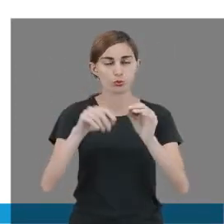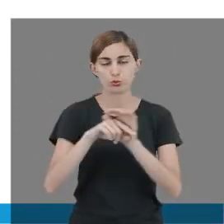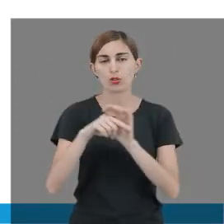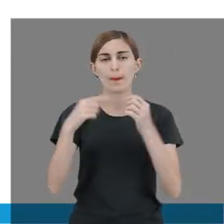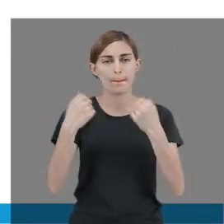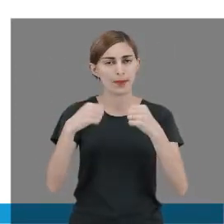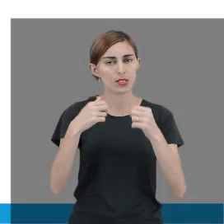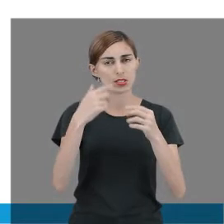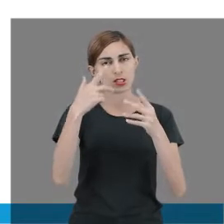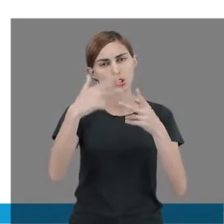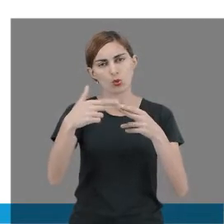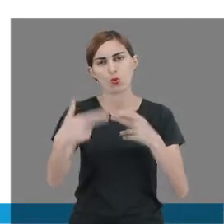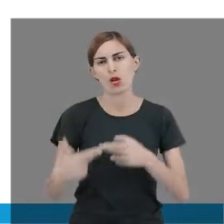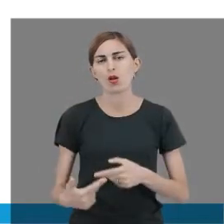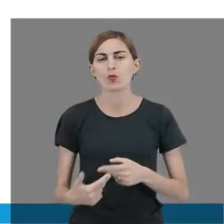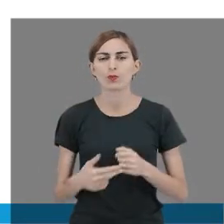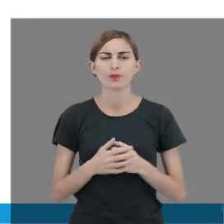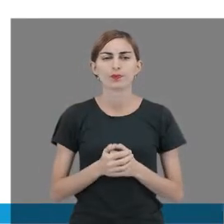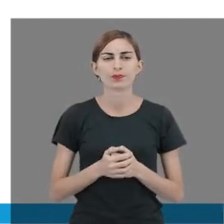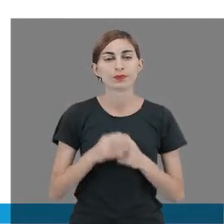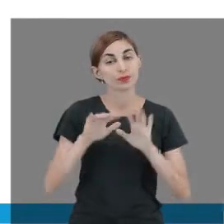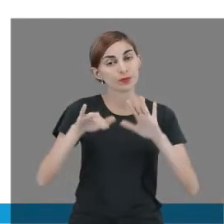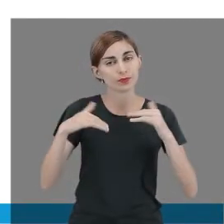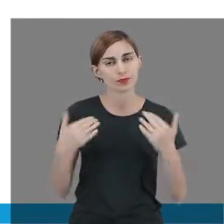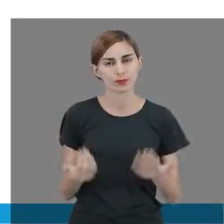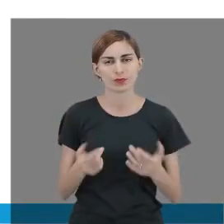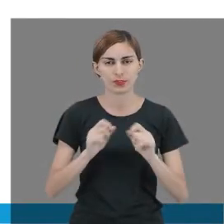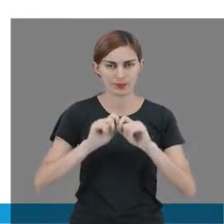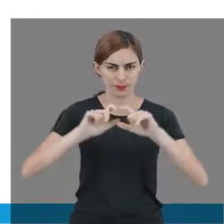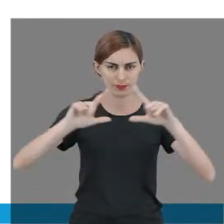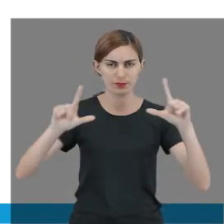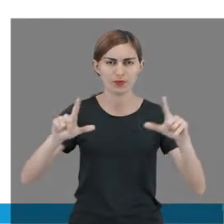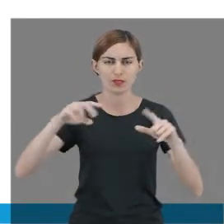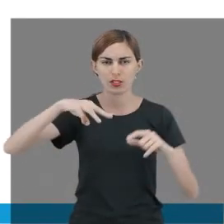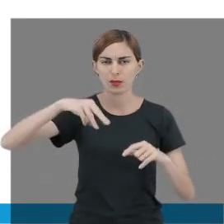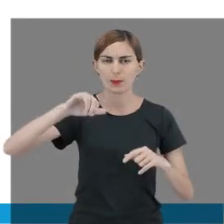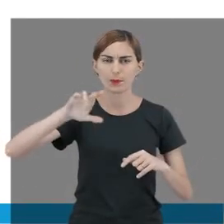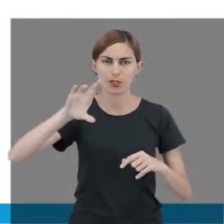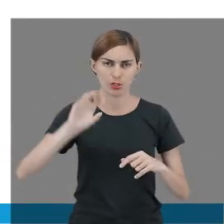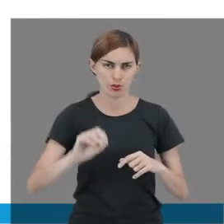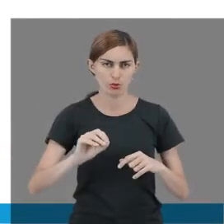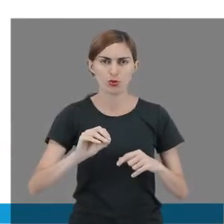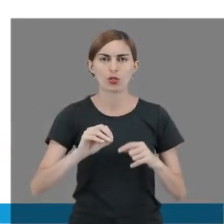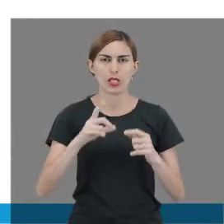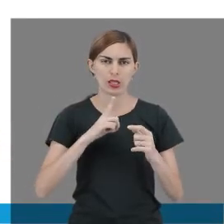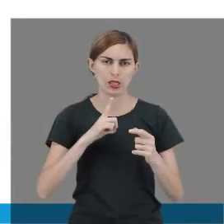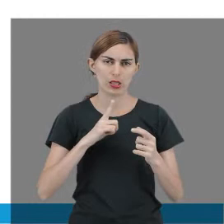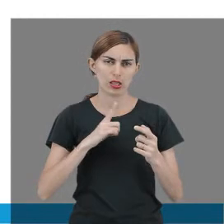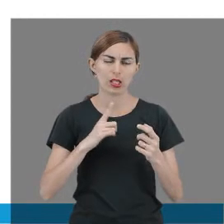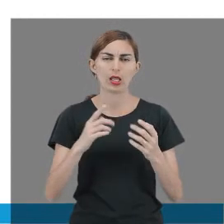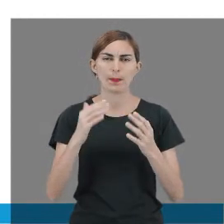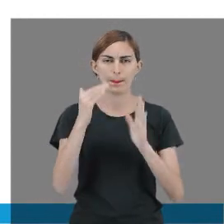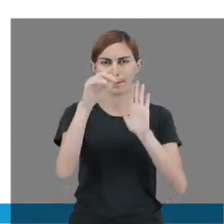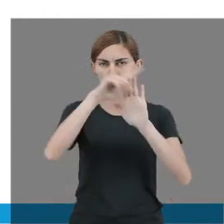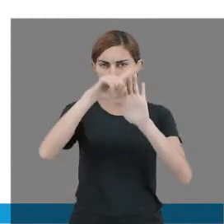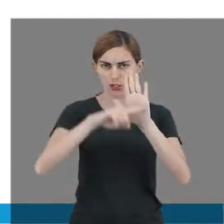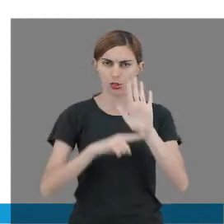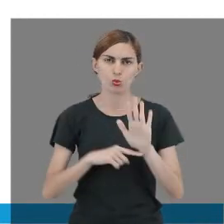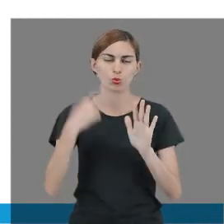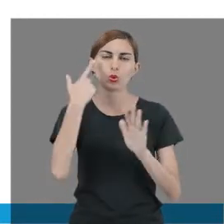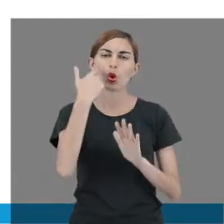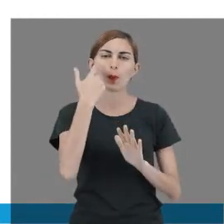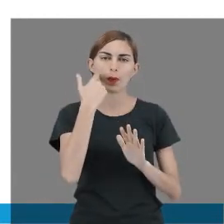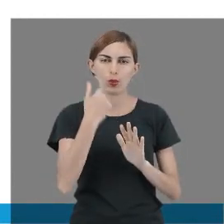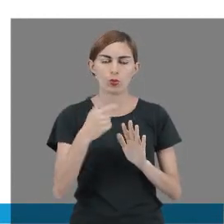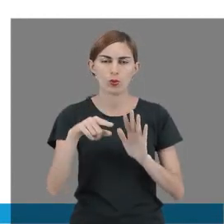ser da mesma maneira. Então, a gente considera a microcefalia, existe o padrão normal, então